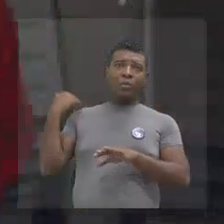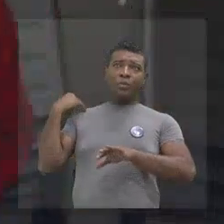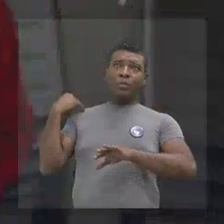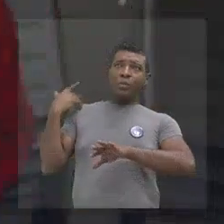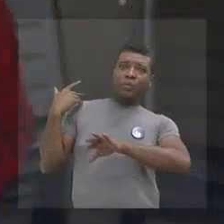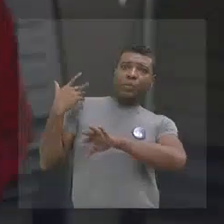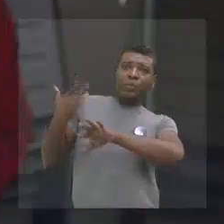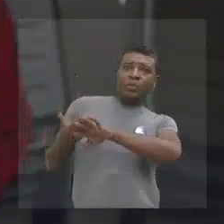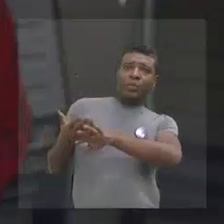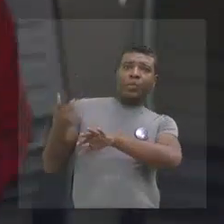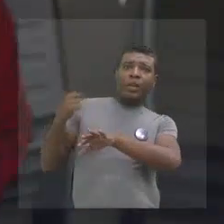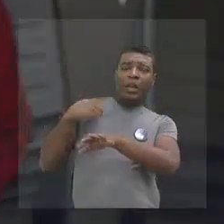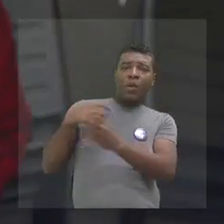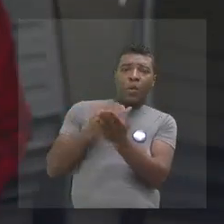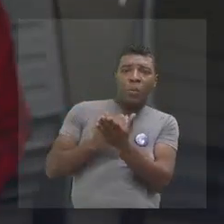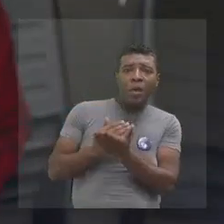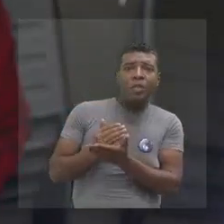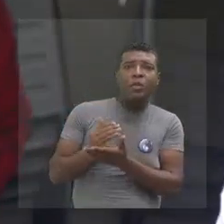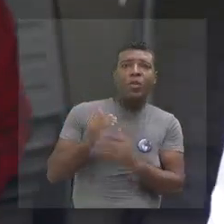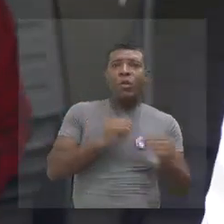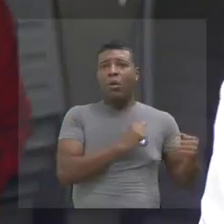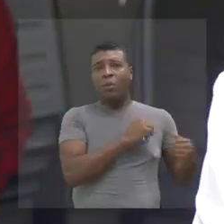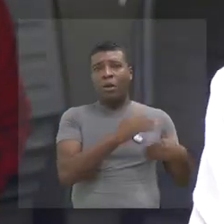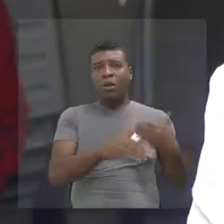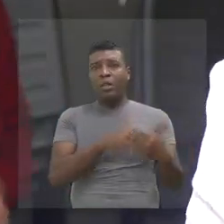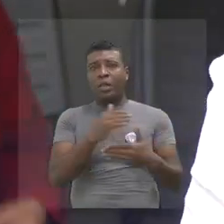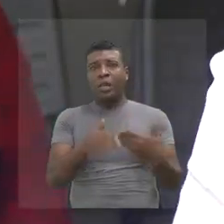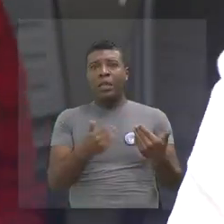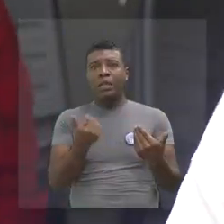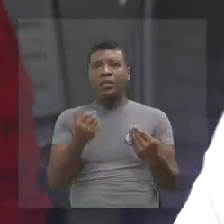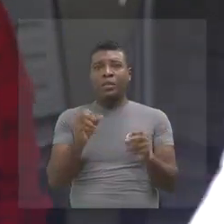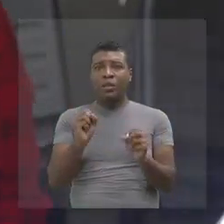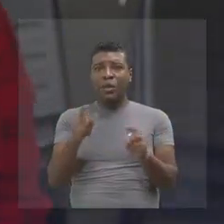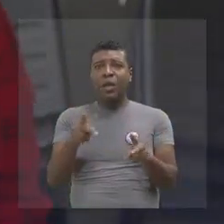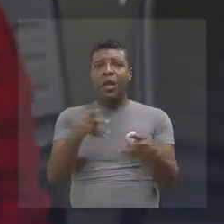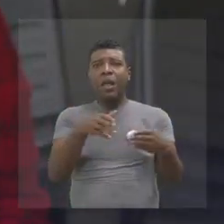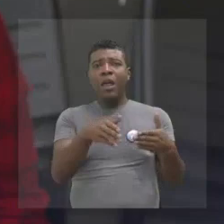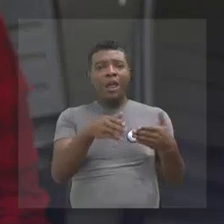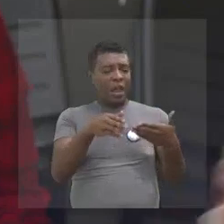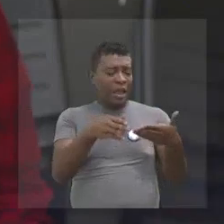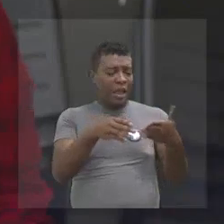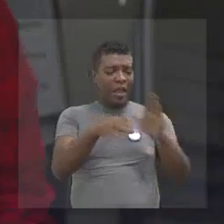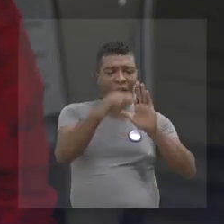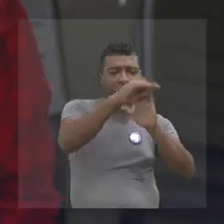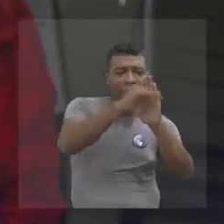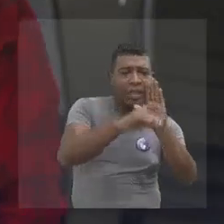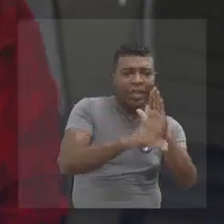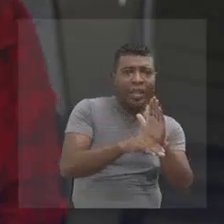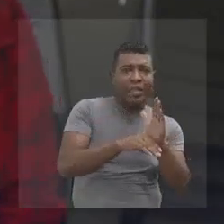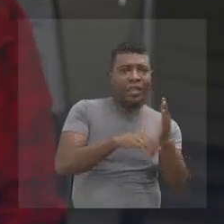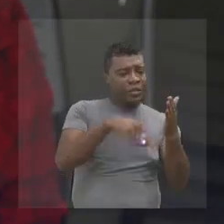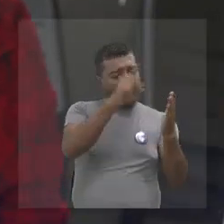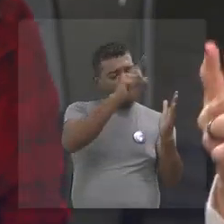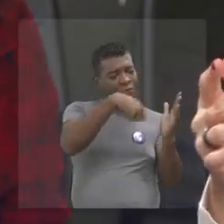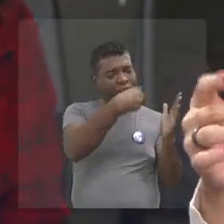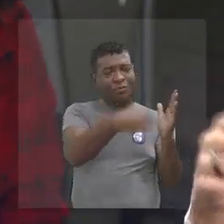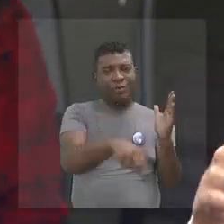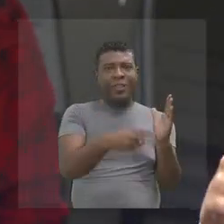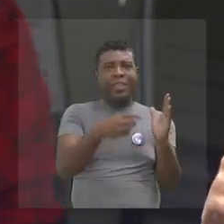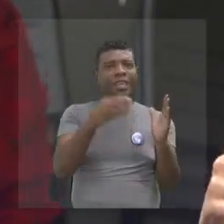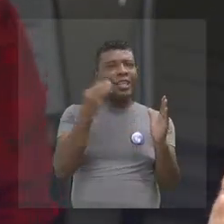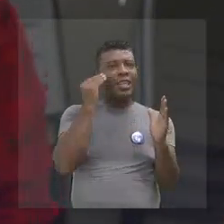de desregulamentação da licenciamento ambiental a partir das medidas de táxi isso não foi de fato